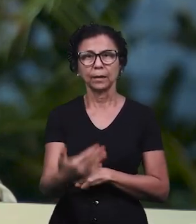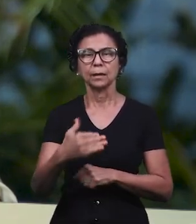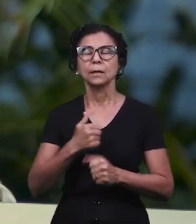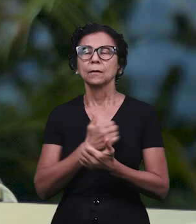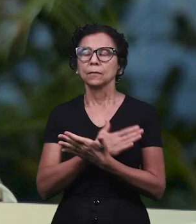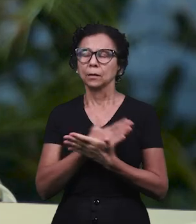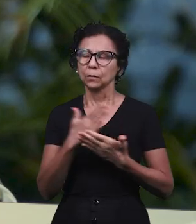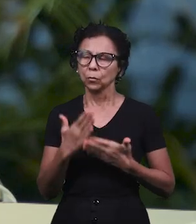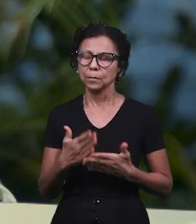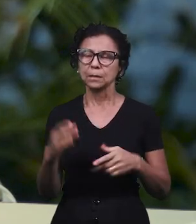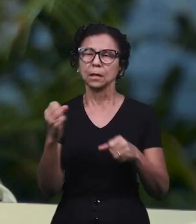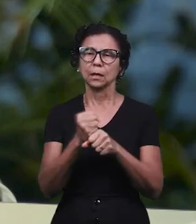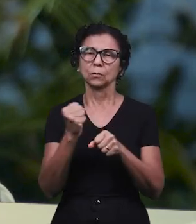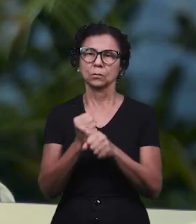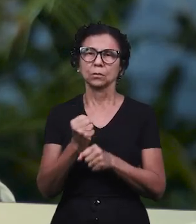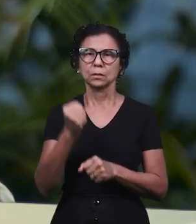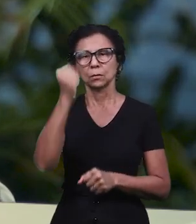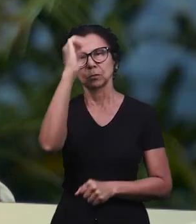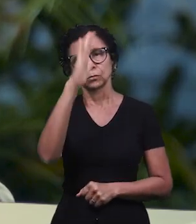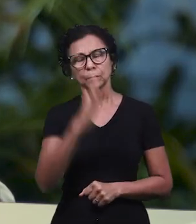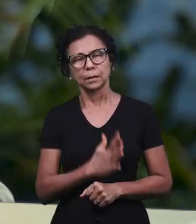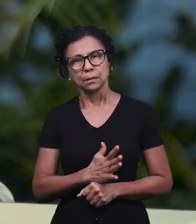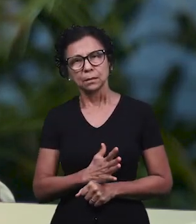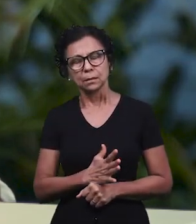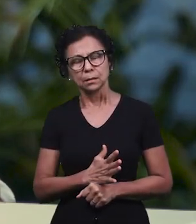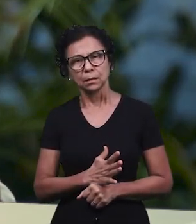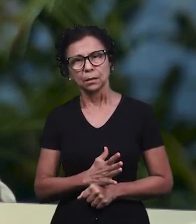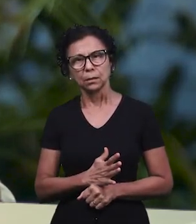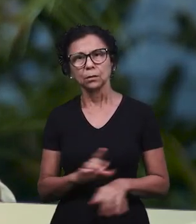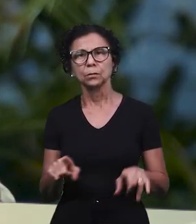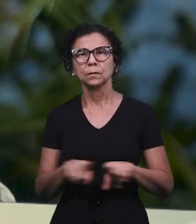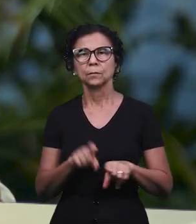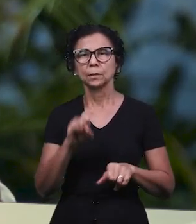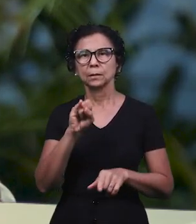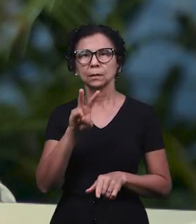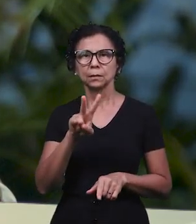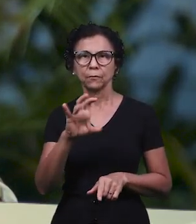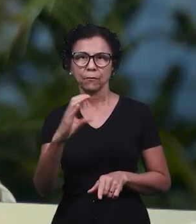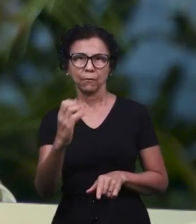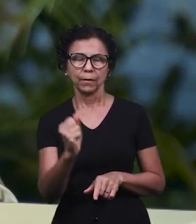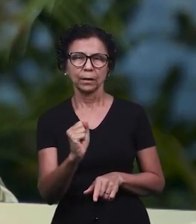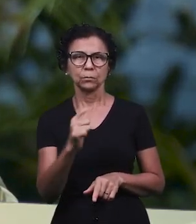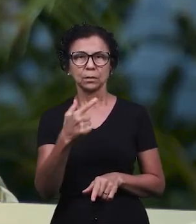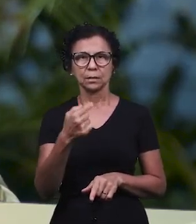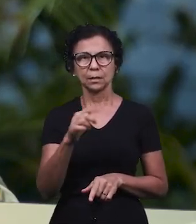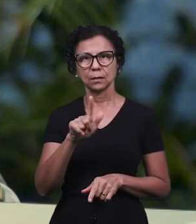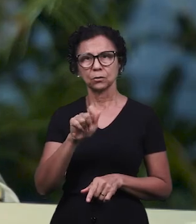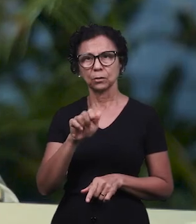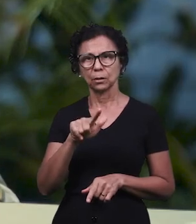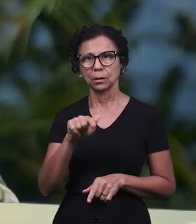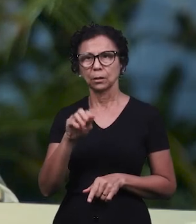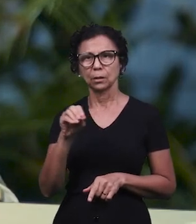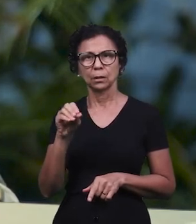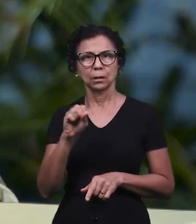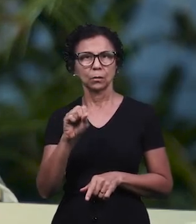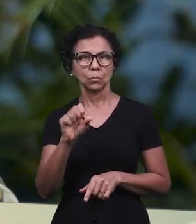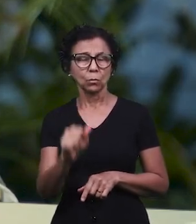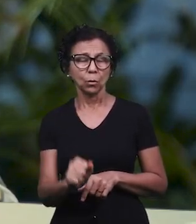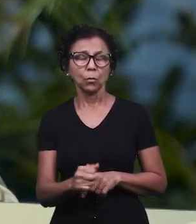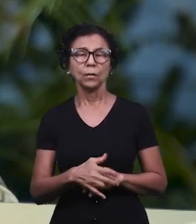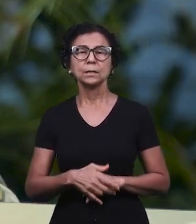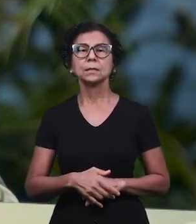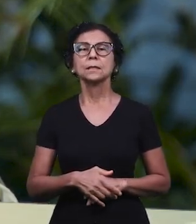nacionalização, junto com a linha de produção nova que vai ser implantada lá na Iveco de Sete Lagoas. E no ano passado, nós fizemos a